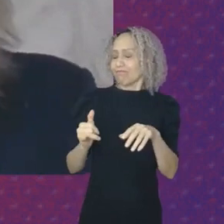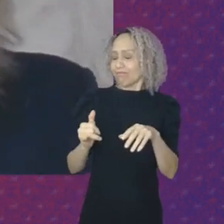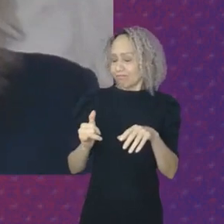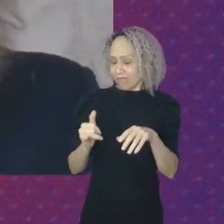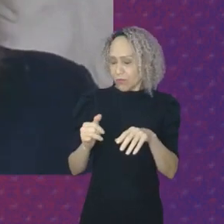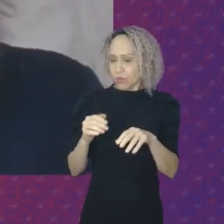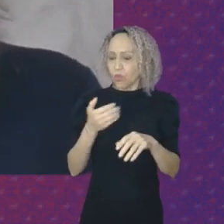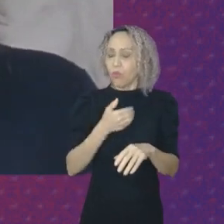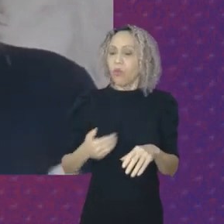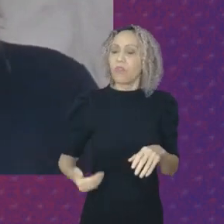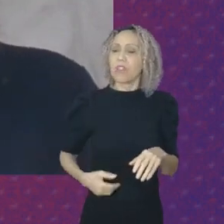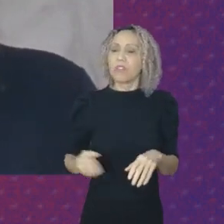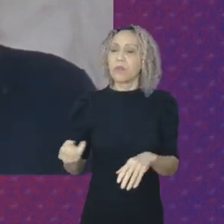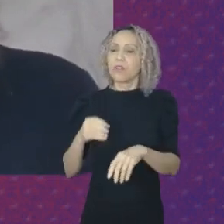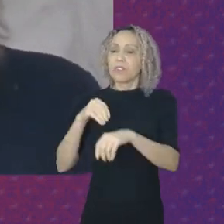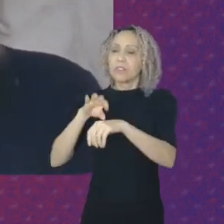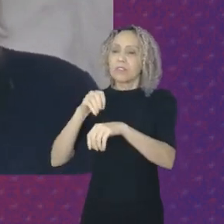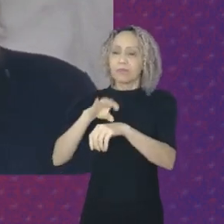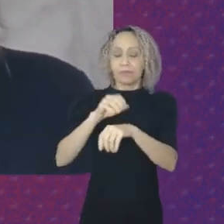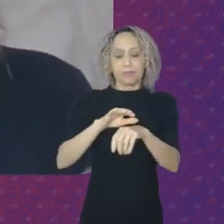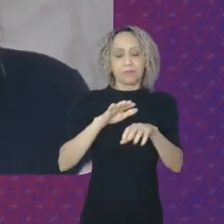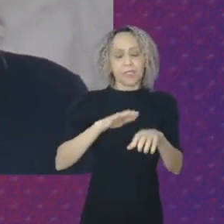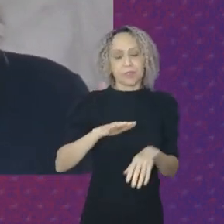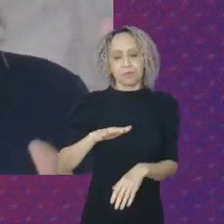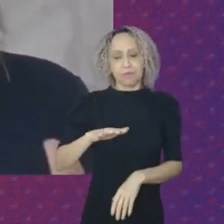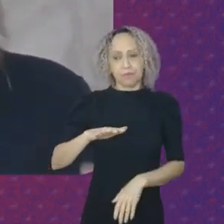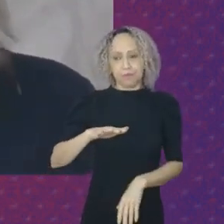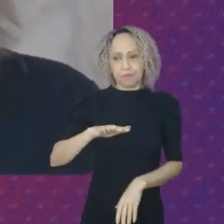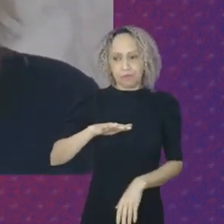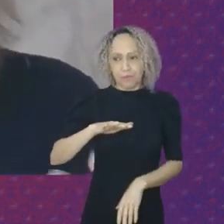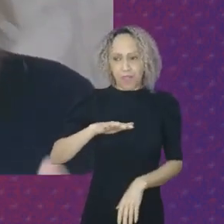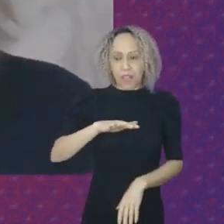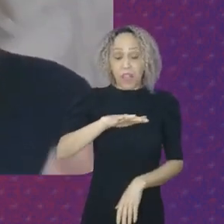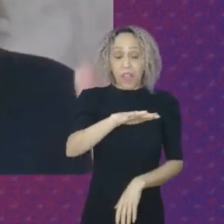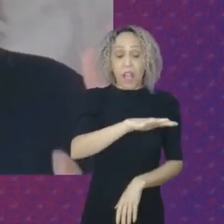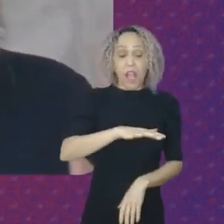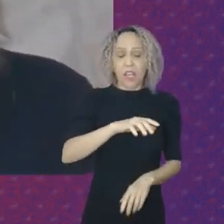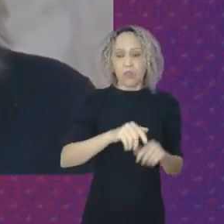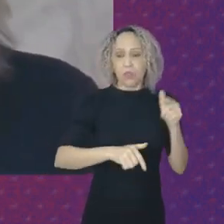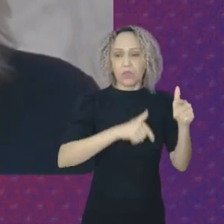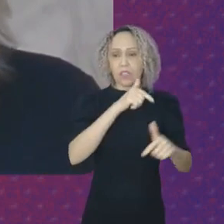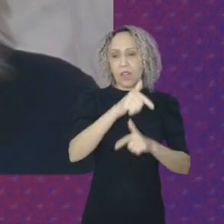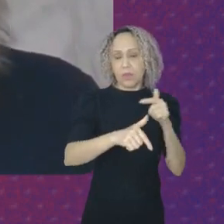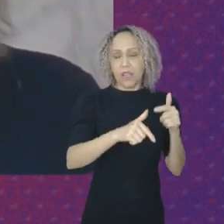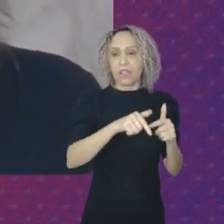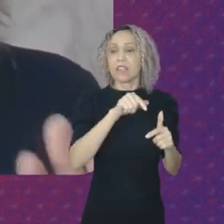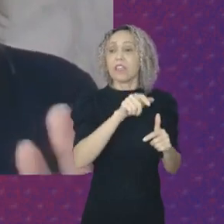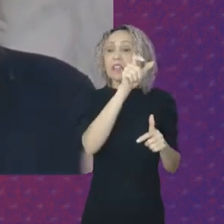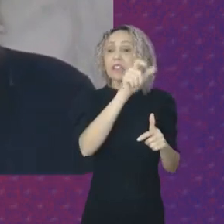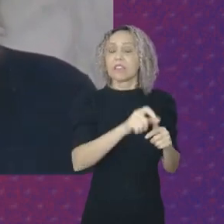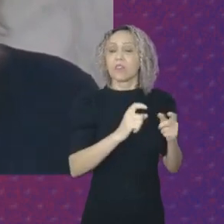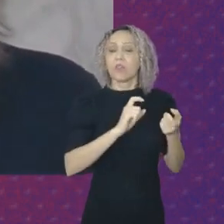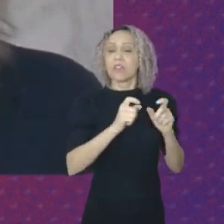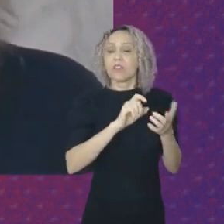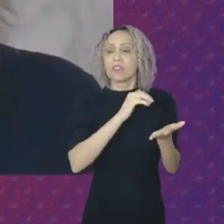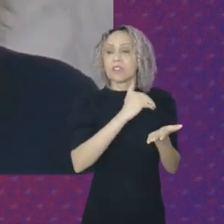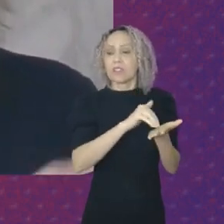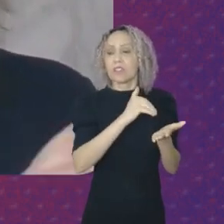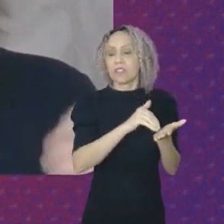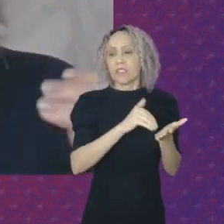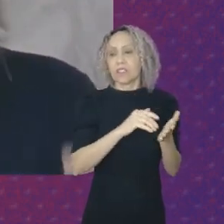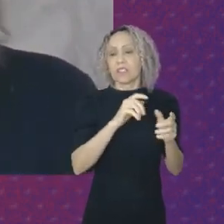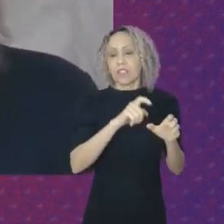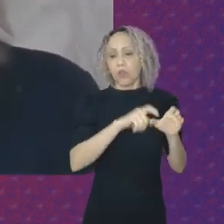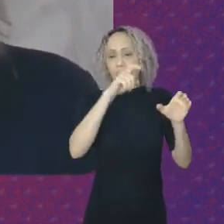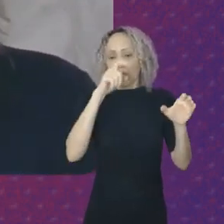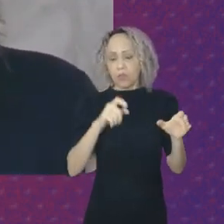do trabalho, falando um pouquinho da área do trabalho, quem coordena essa área é a Secretaria de Autonomia